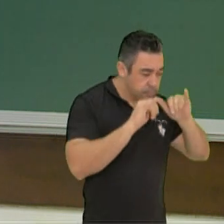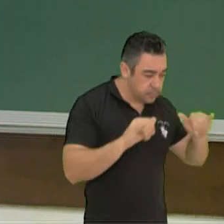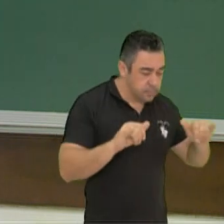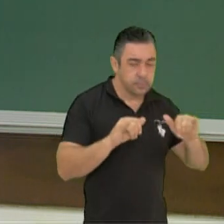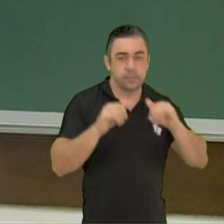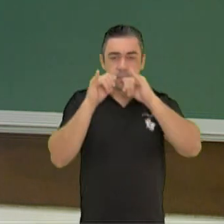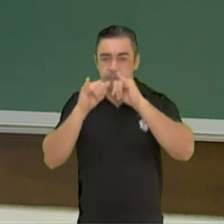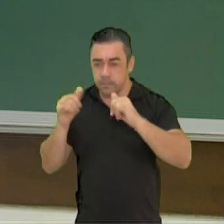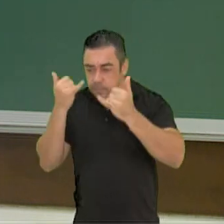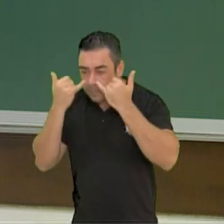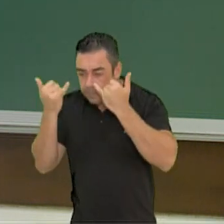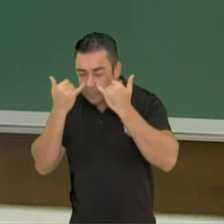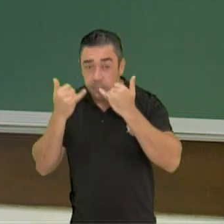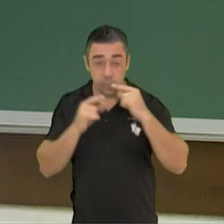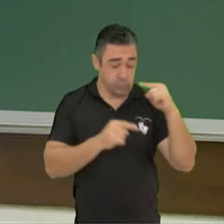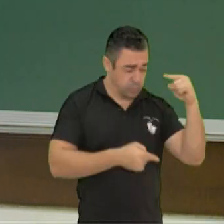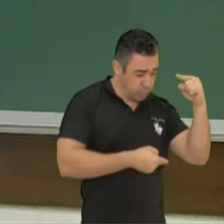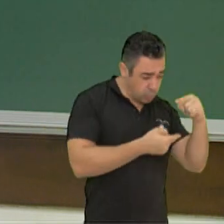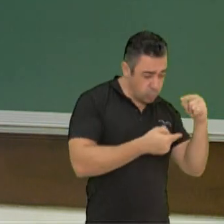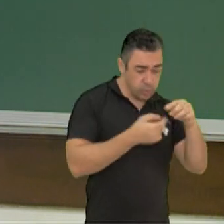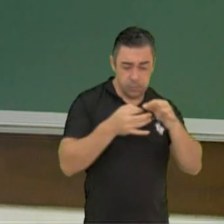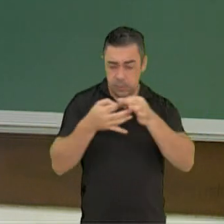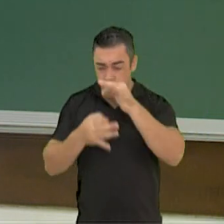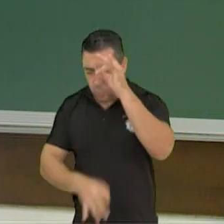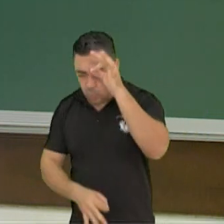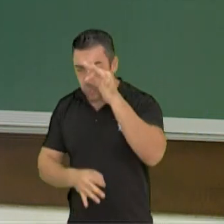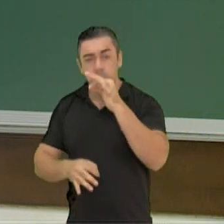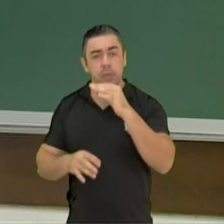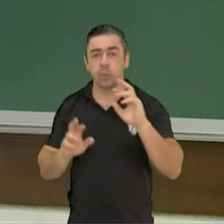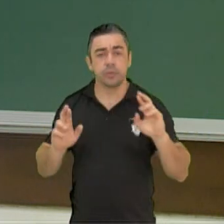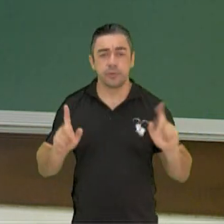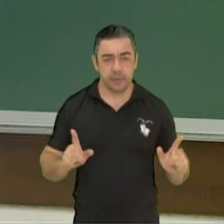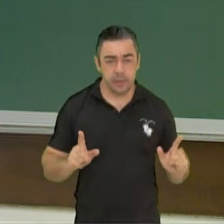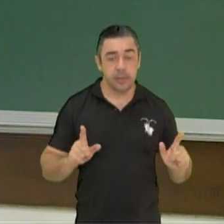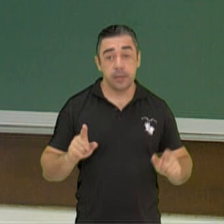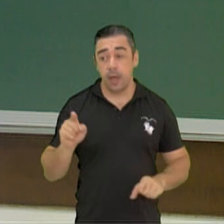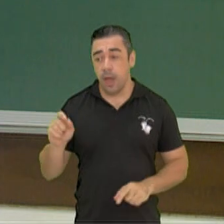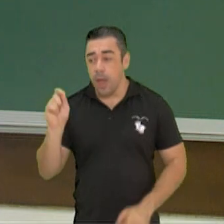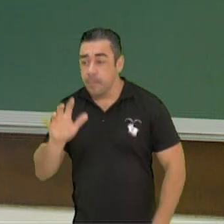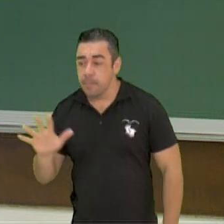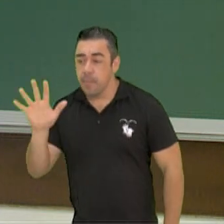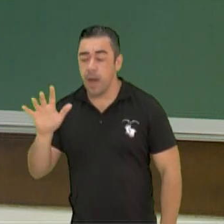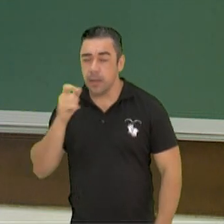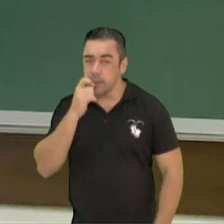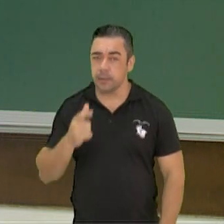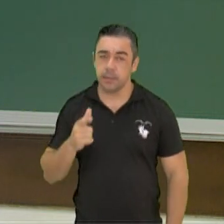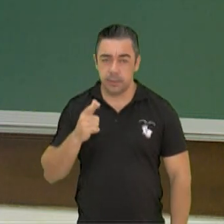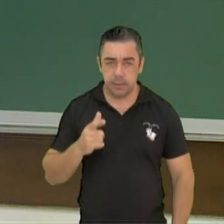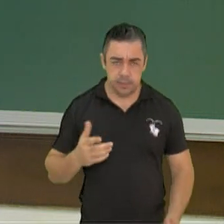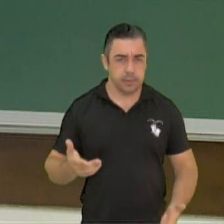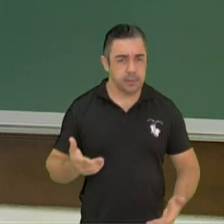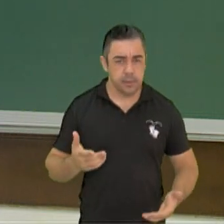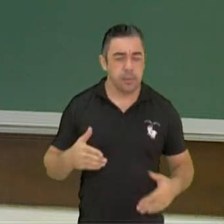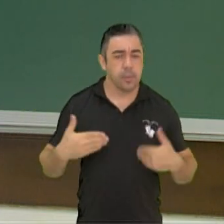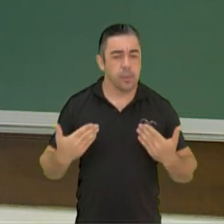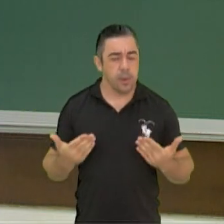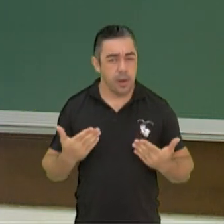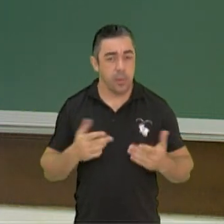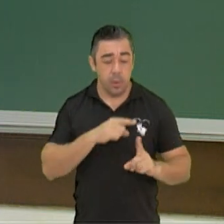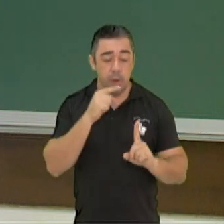reportagem, qual que é a mais curta, qual que é a mais longa, qual é aquela que é a mais trabalhada, não é verdade? Qual aquela que é